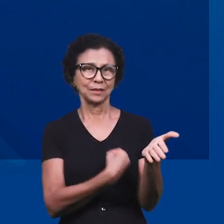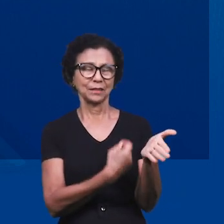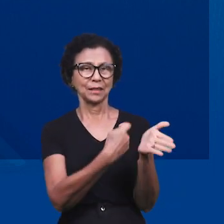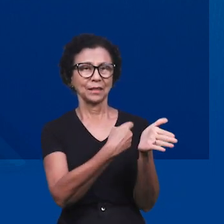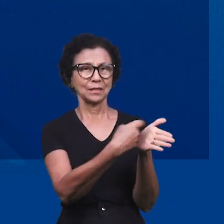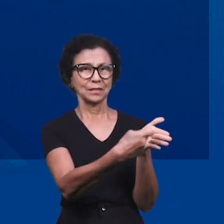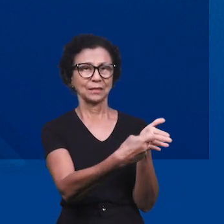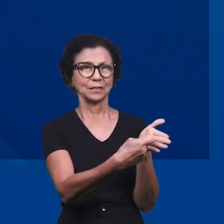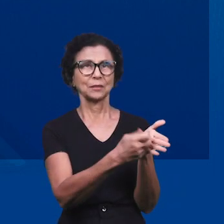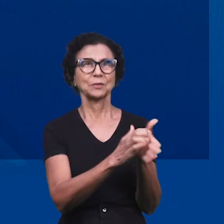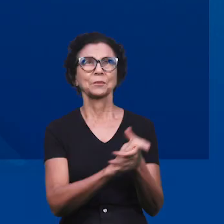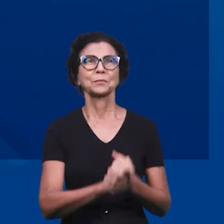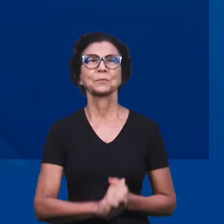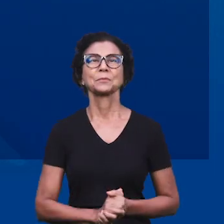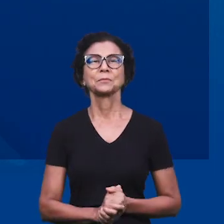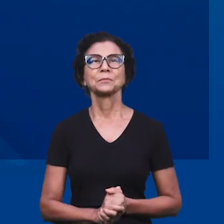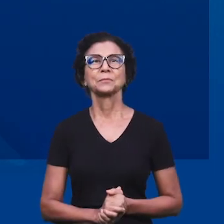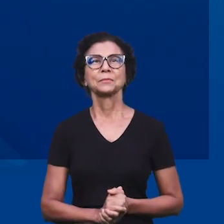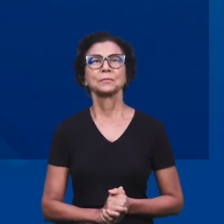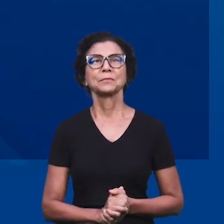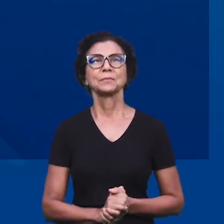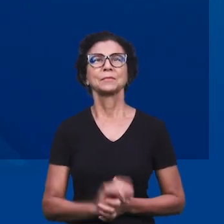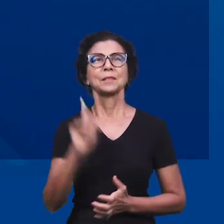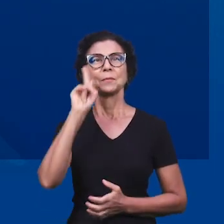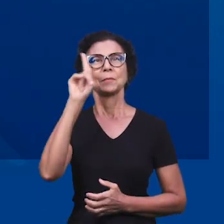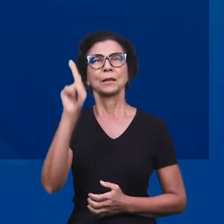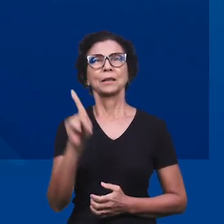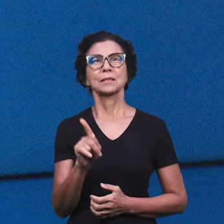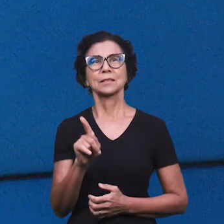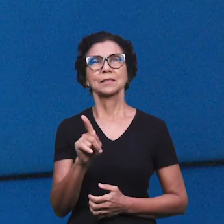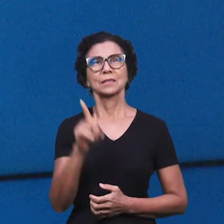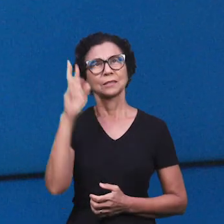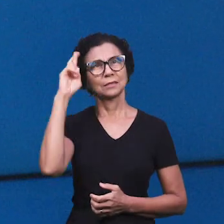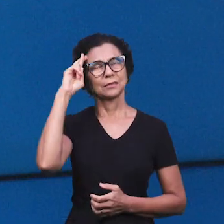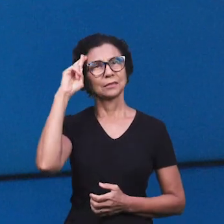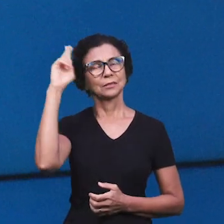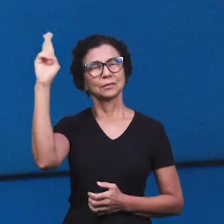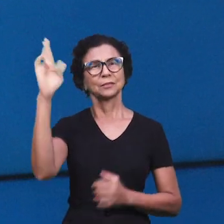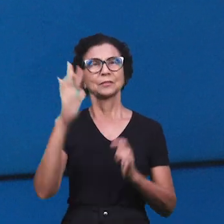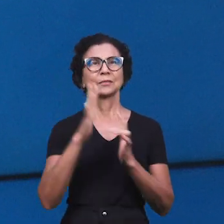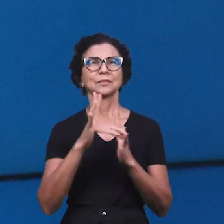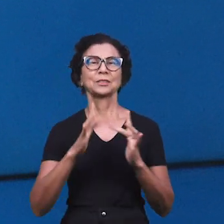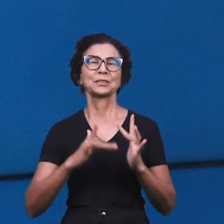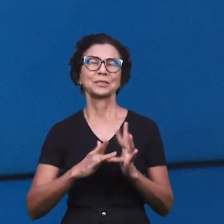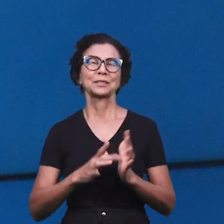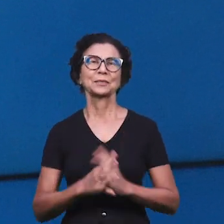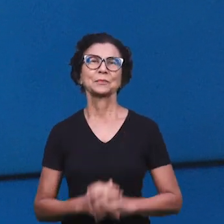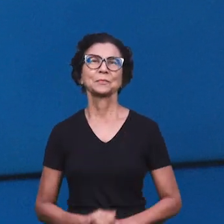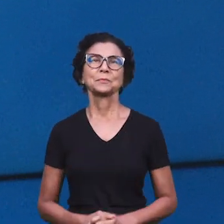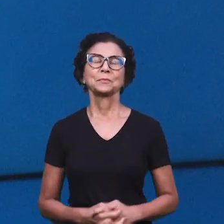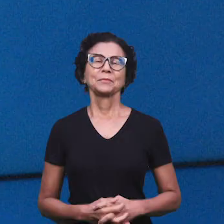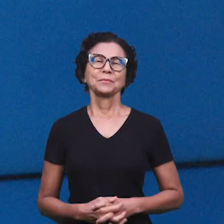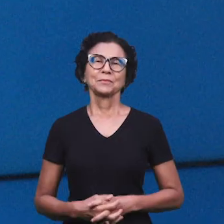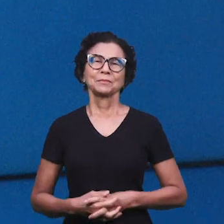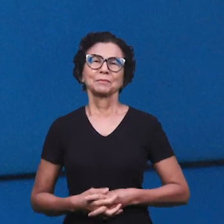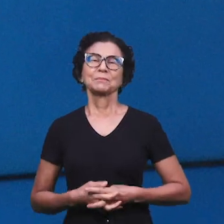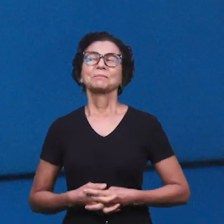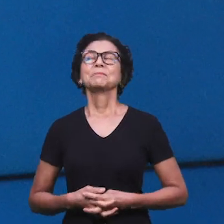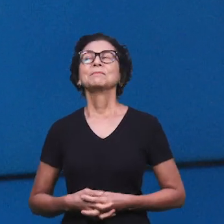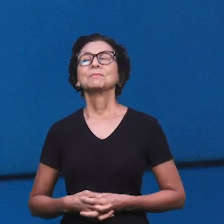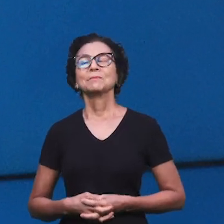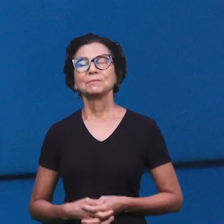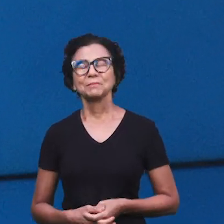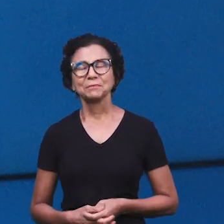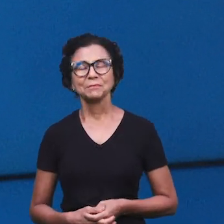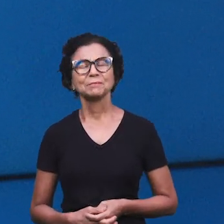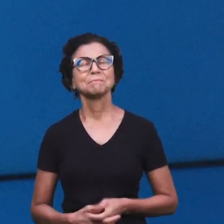paz do Senhor Jesus. Amém, Cláudio Davi. Repetiu perfeitamente, né?